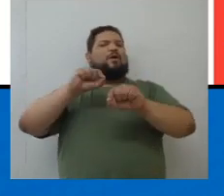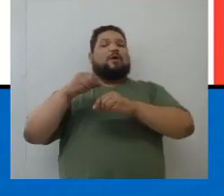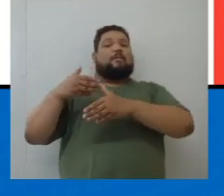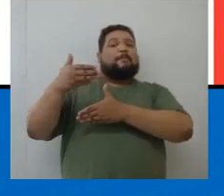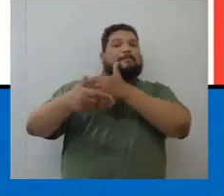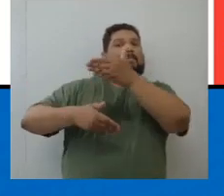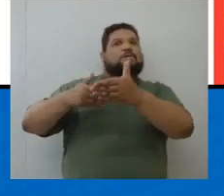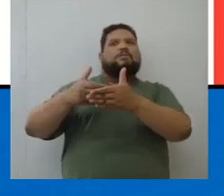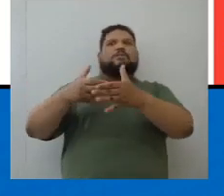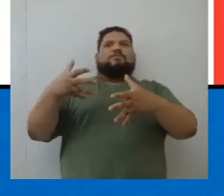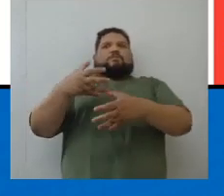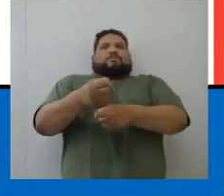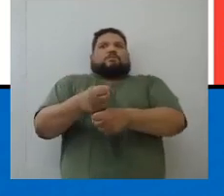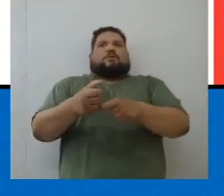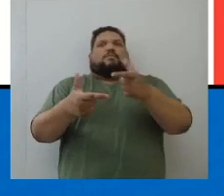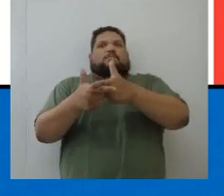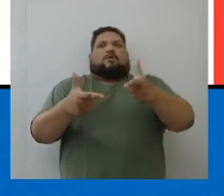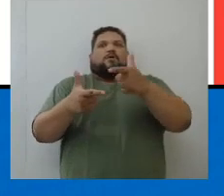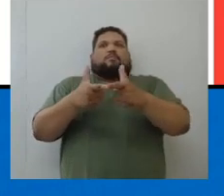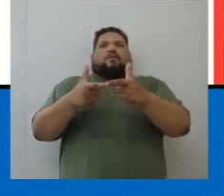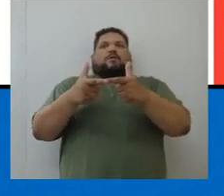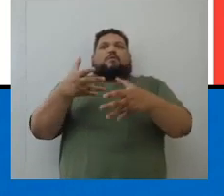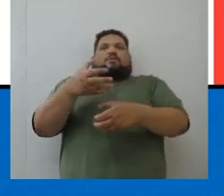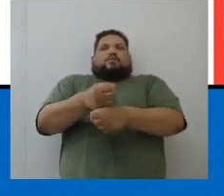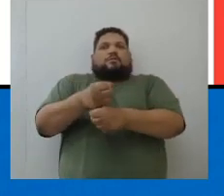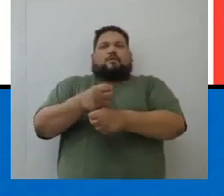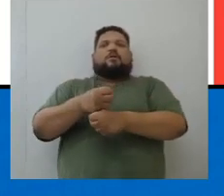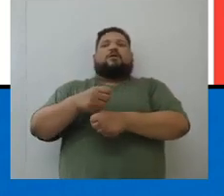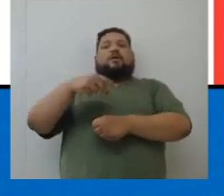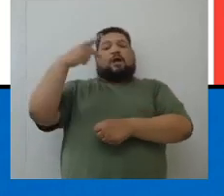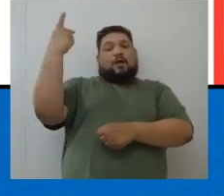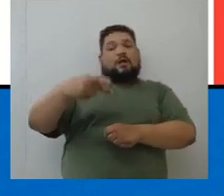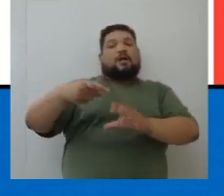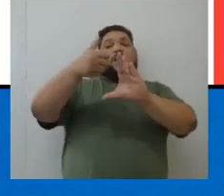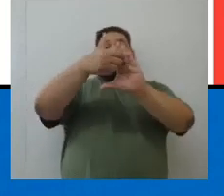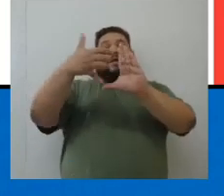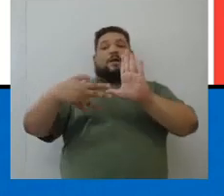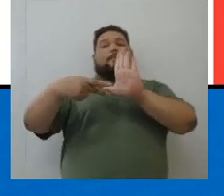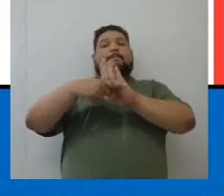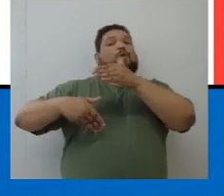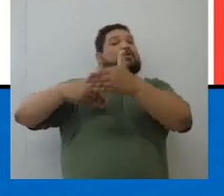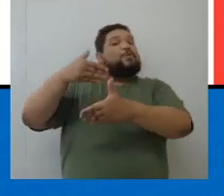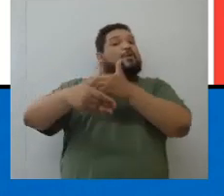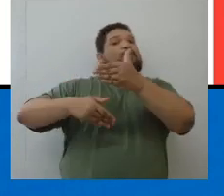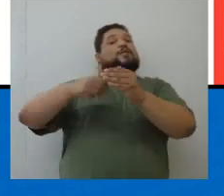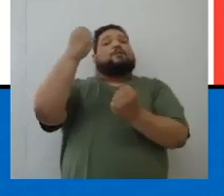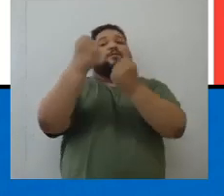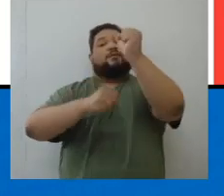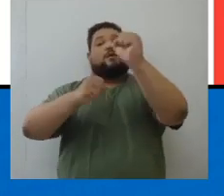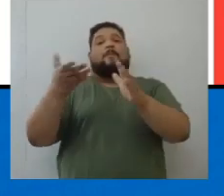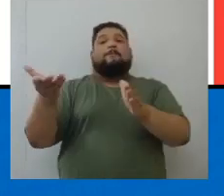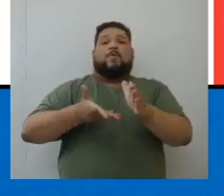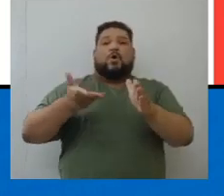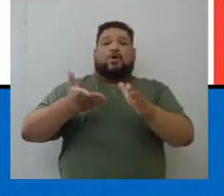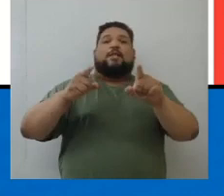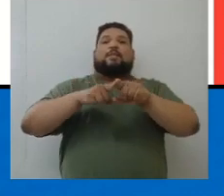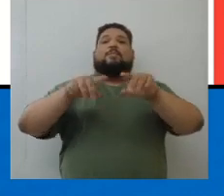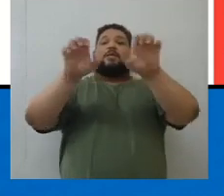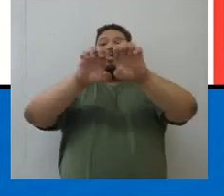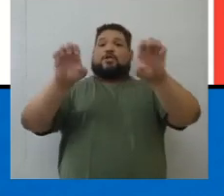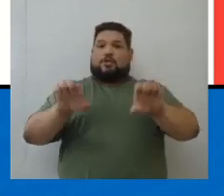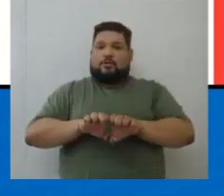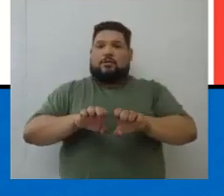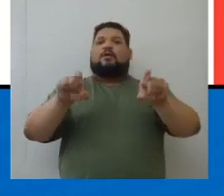de atrofiamento do desenvolvimento das características de processo de produção, de